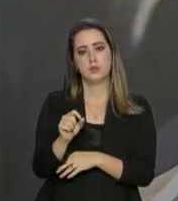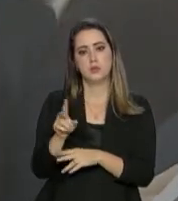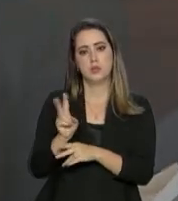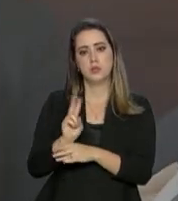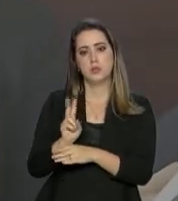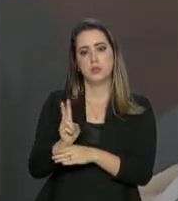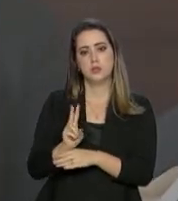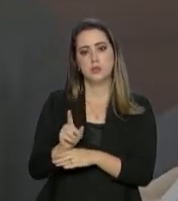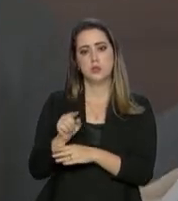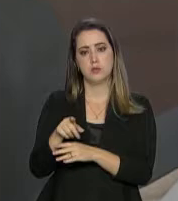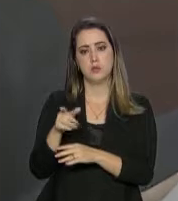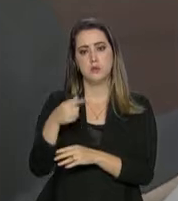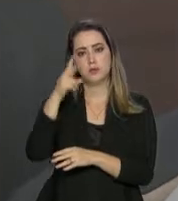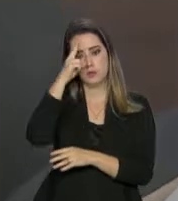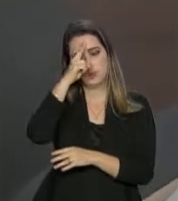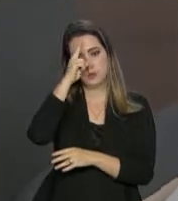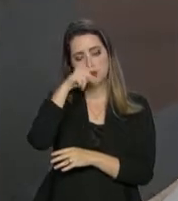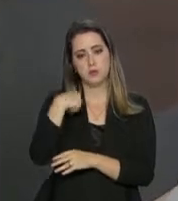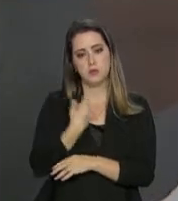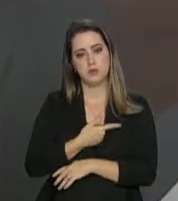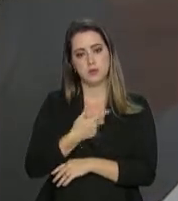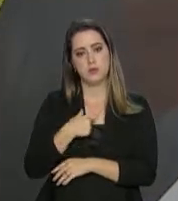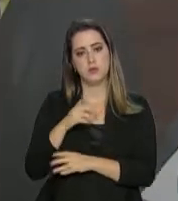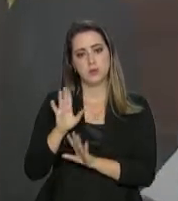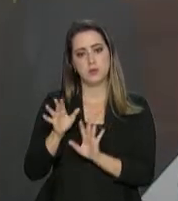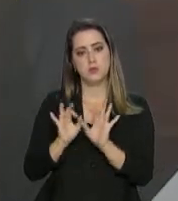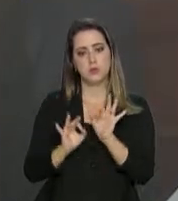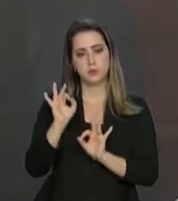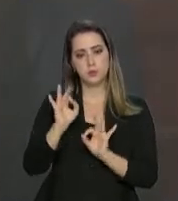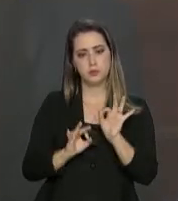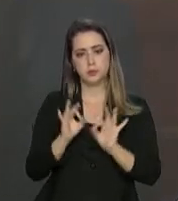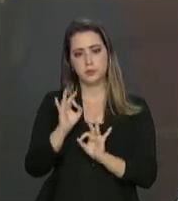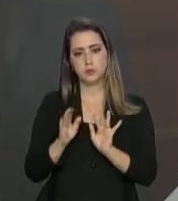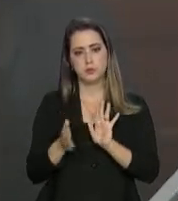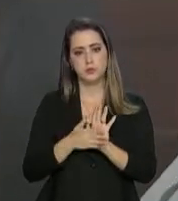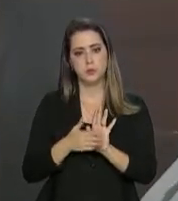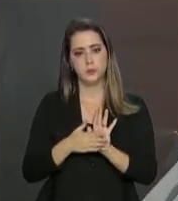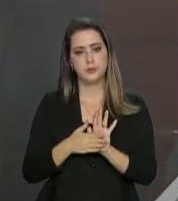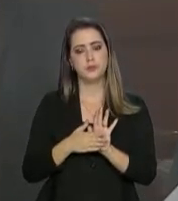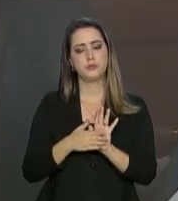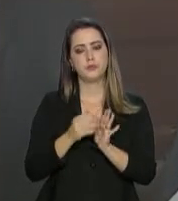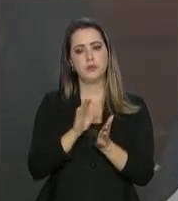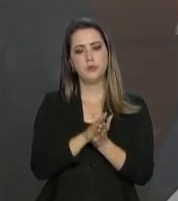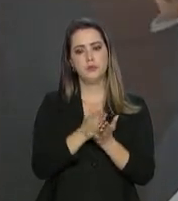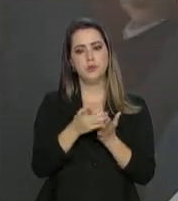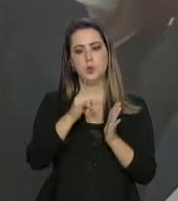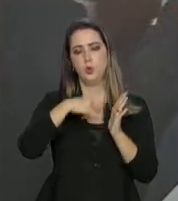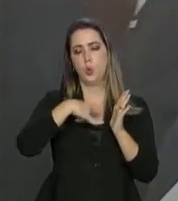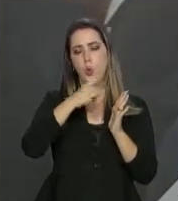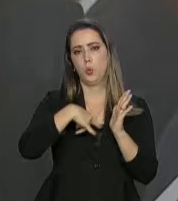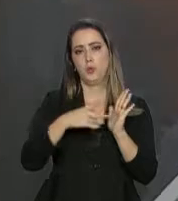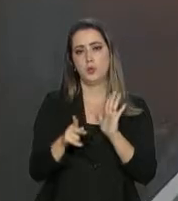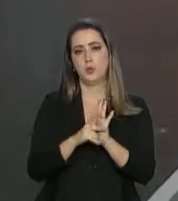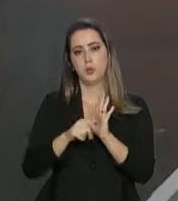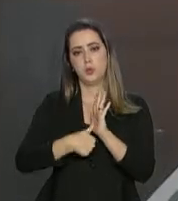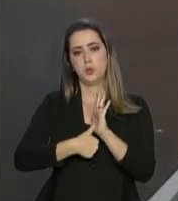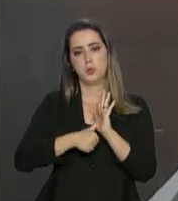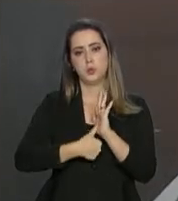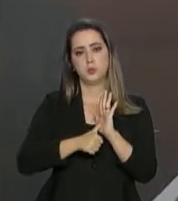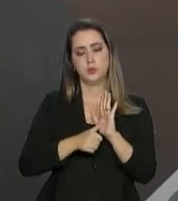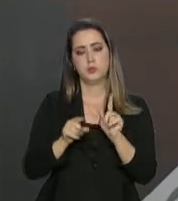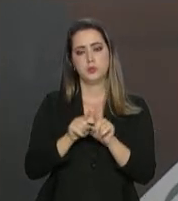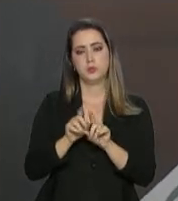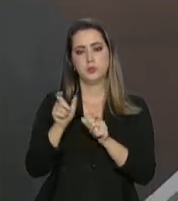fiscalização vocês se recordam que nós até produzimos uma uma carteira de identidade é provisória